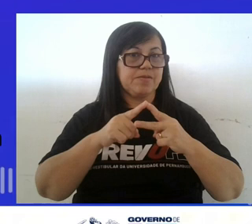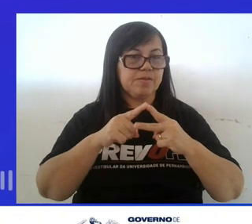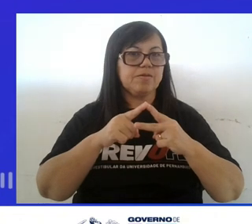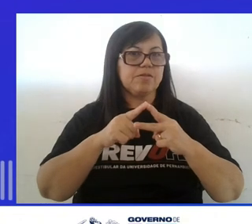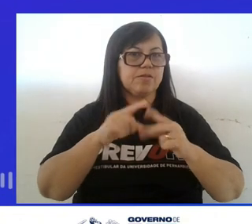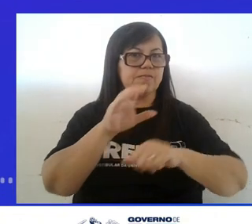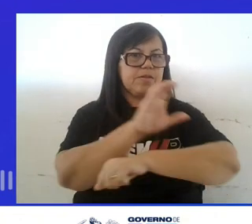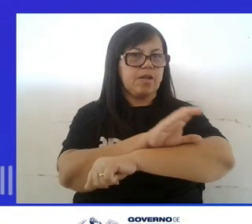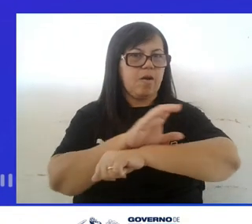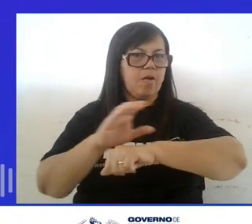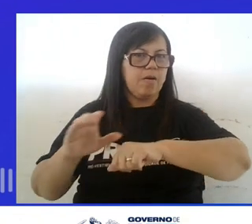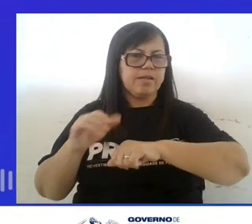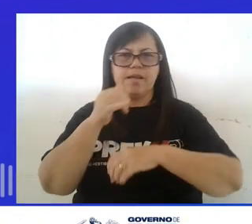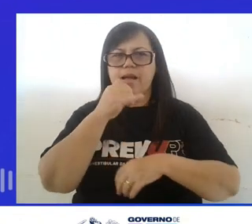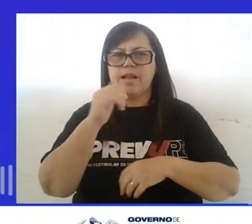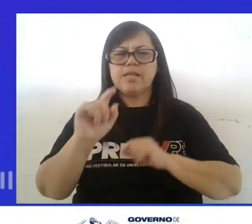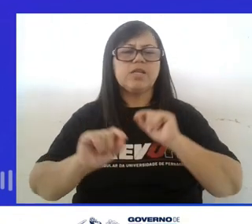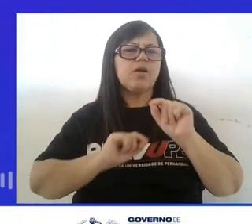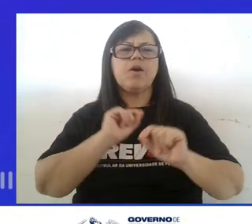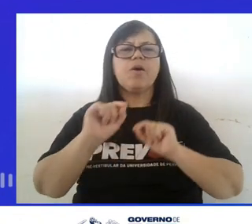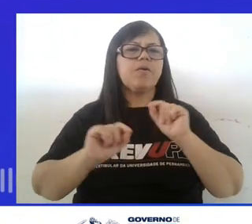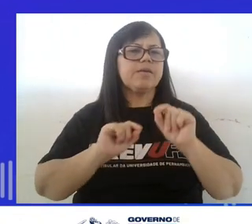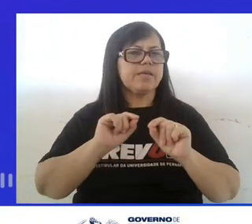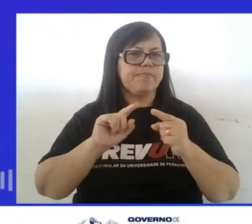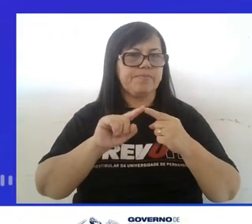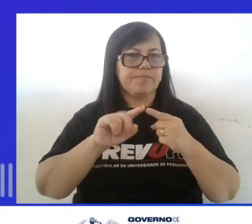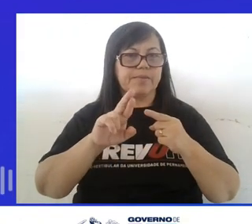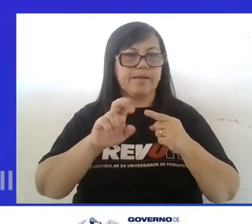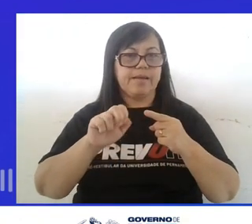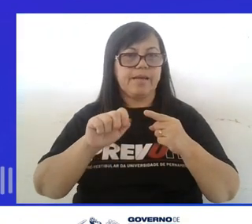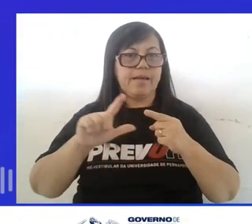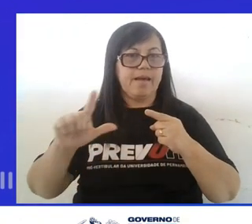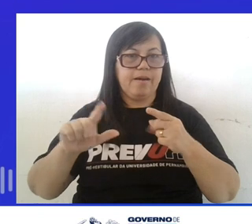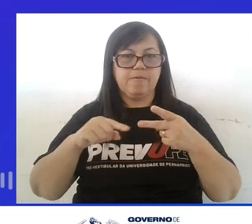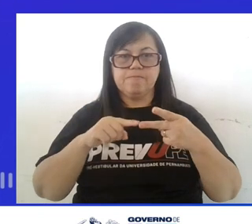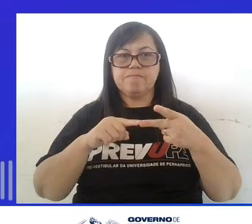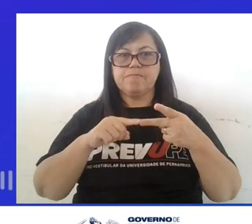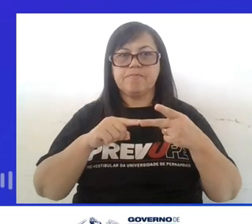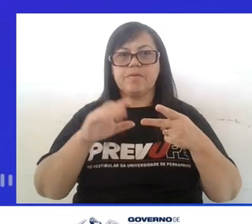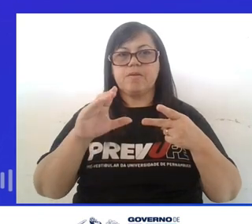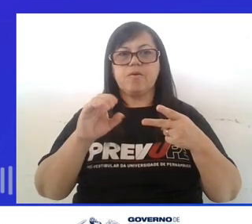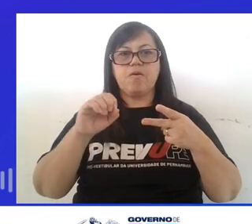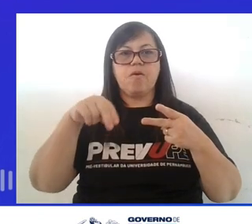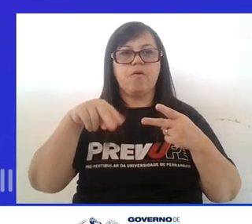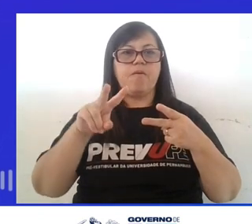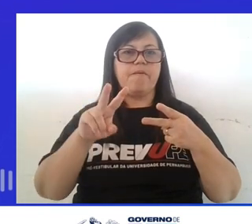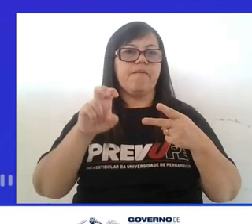elétrica, o que se chama de sentido real e o que se chama de sentido